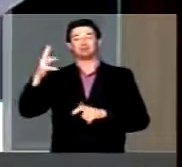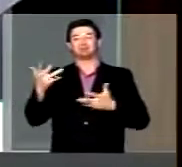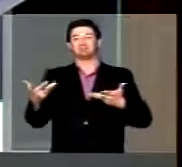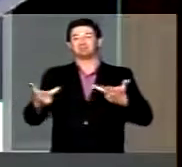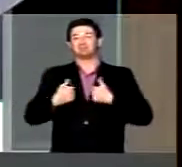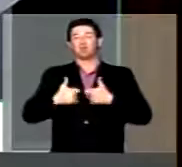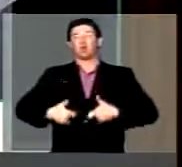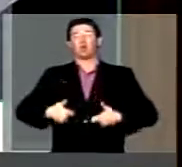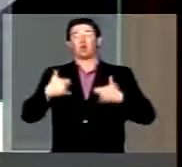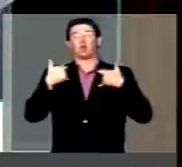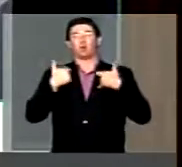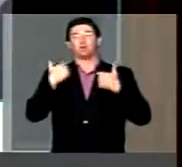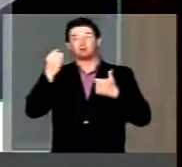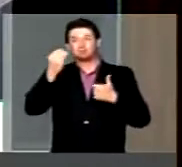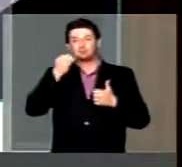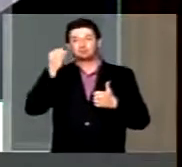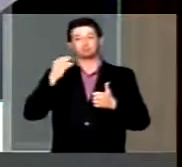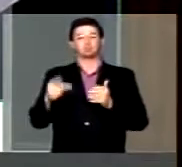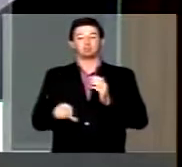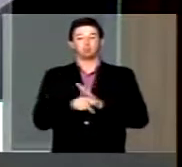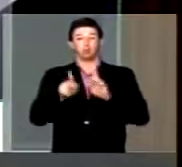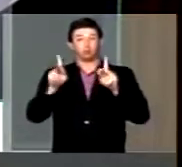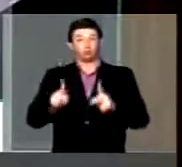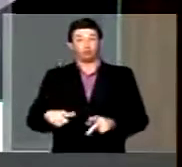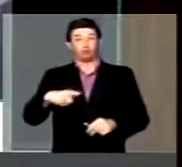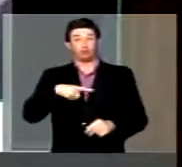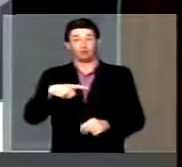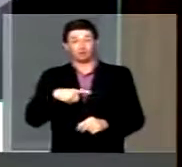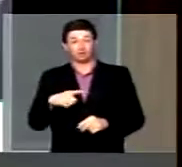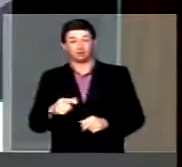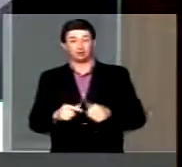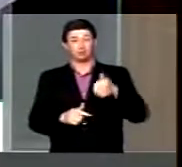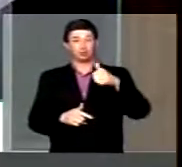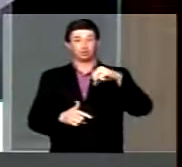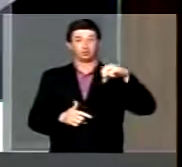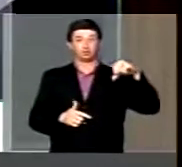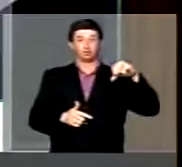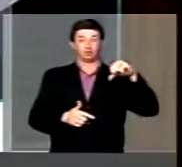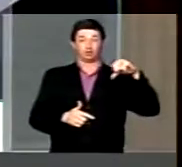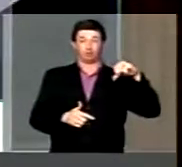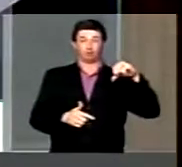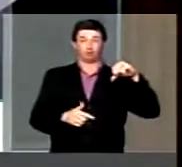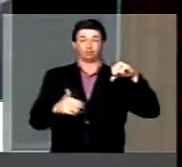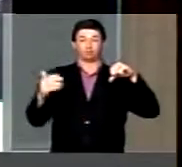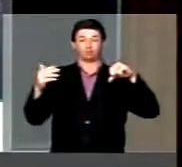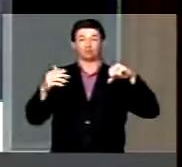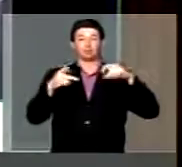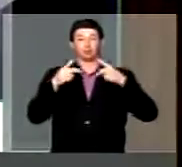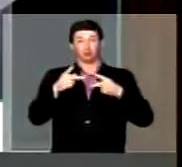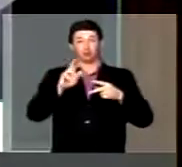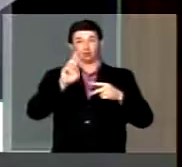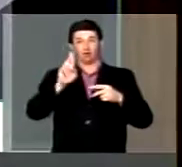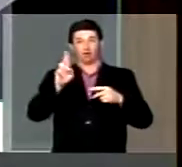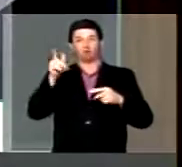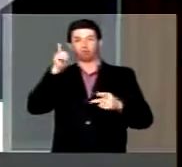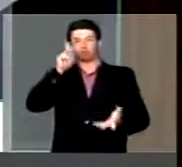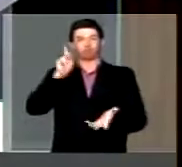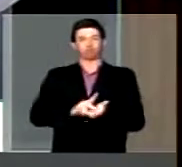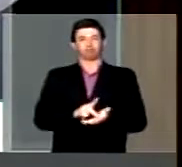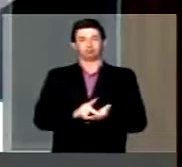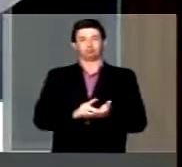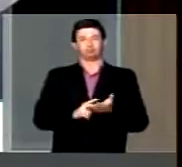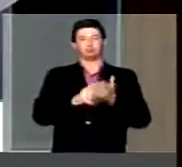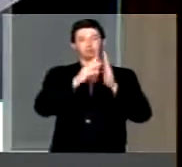euforia e orgulho nacional experimentado pelo povo brasileiro entre 1999, quando o Plano Real foi